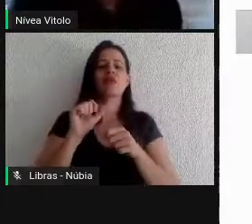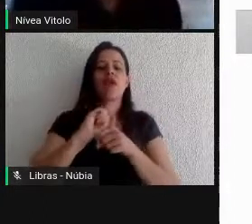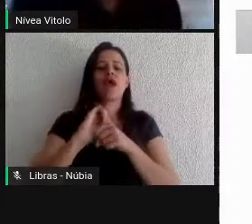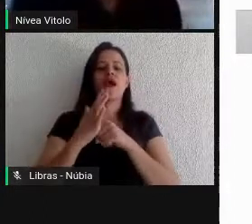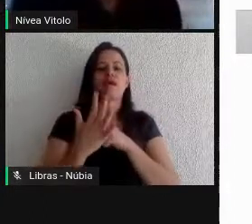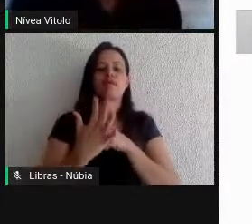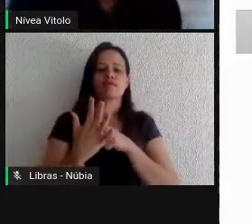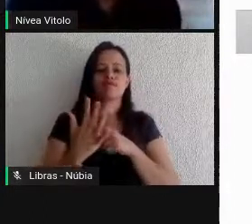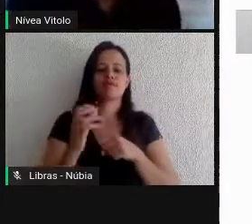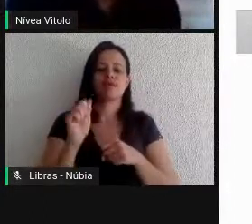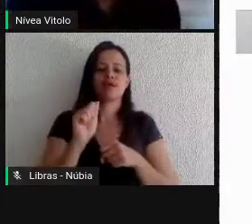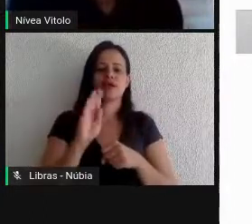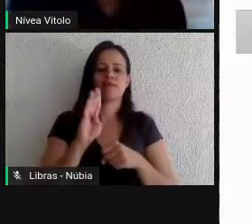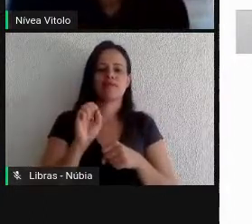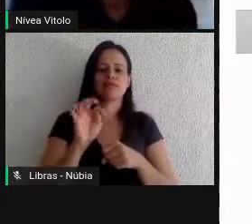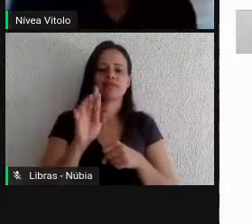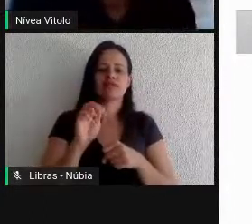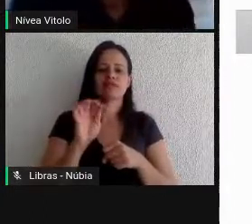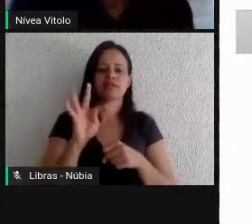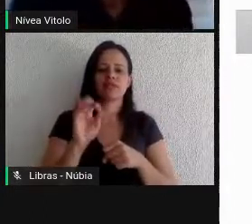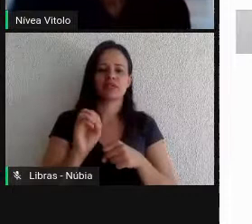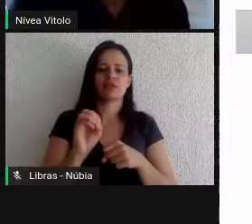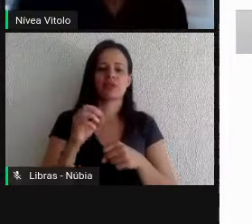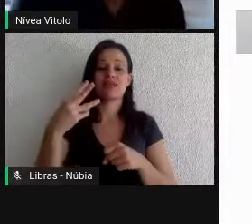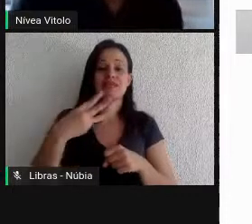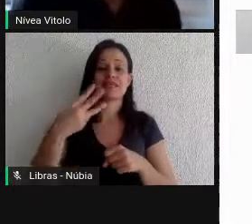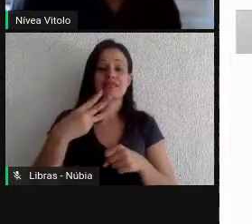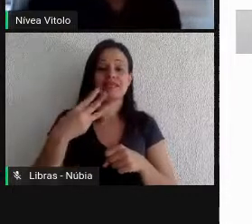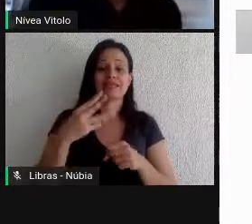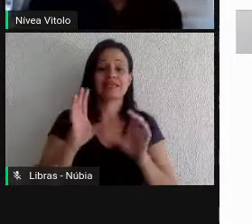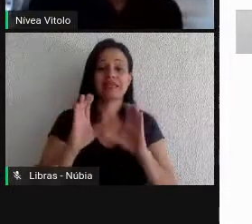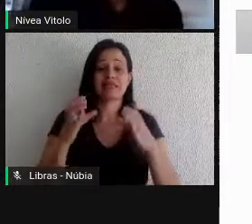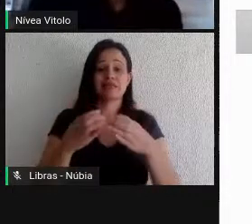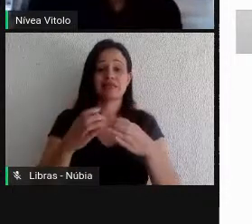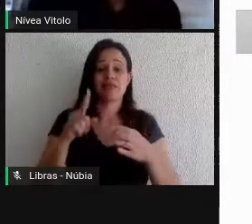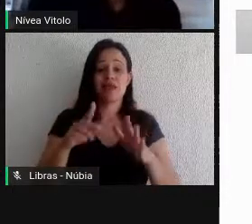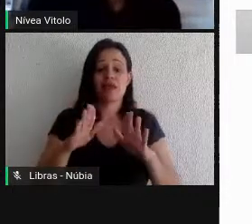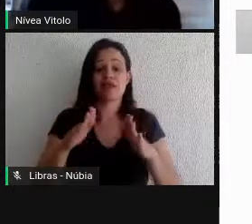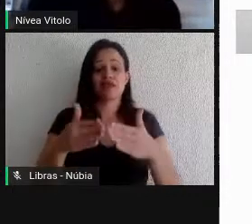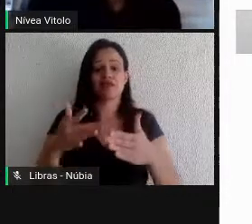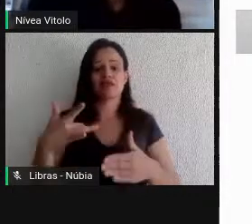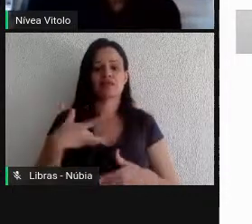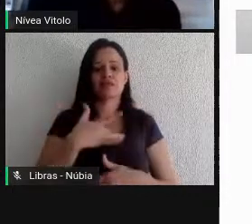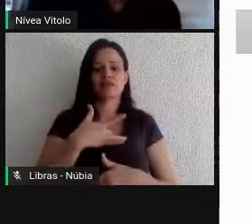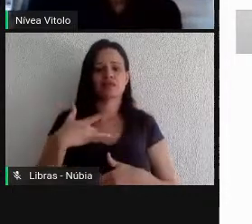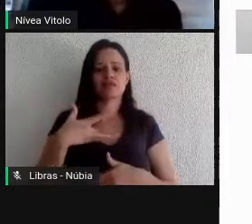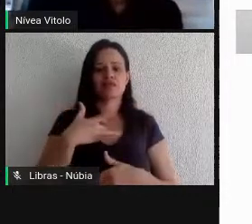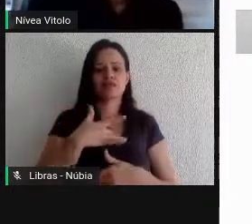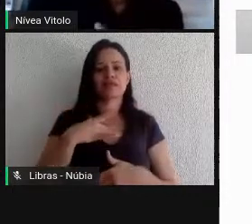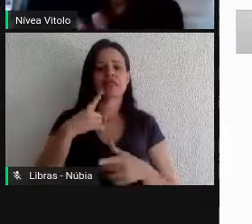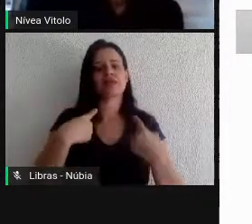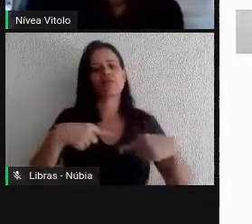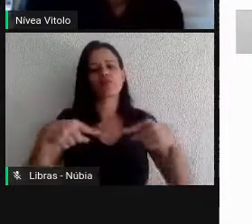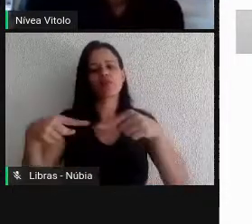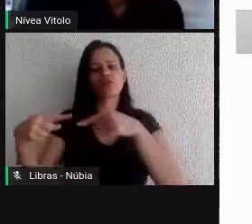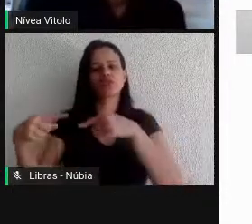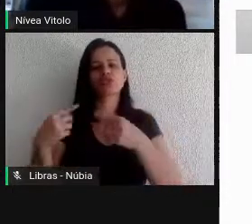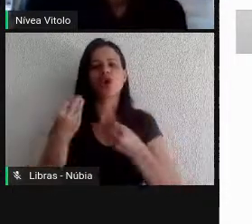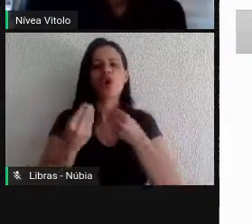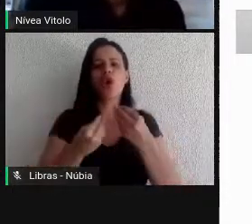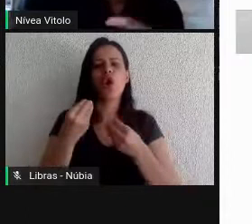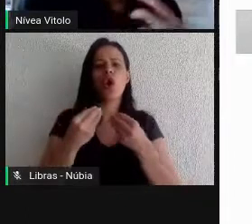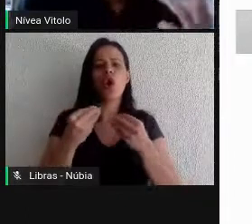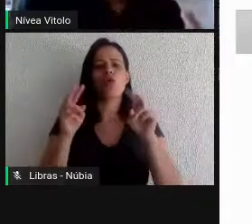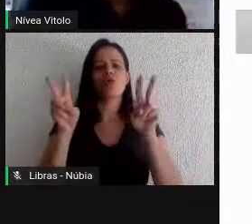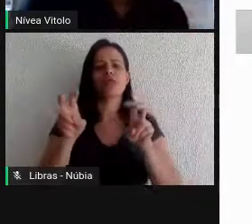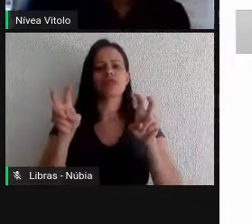Uma terceira classificação foi específica da saúde, então eu classifiquei as políticas de acordo com os temas da saúde, né? Se é uma